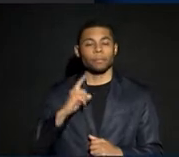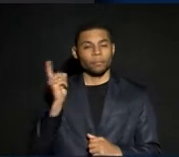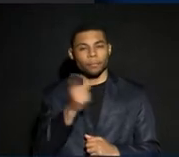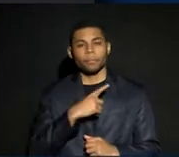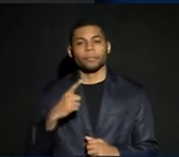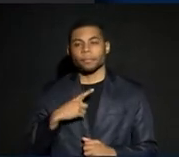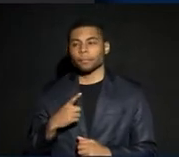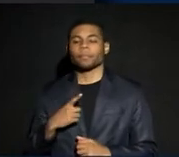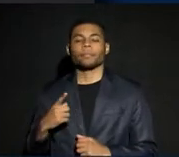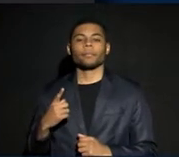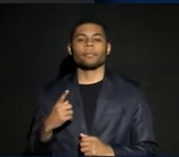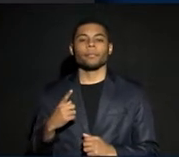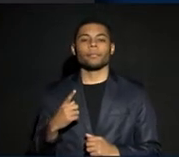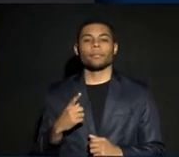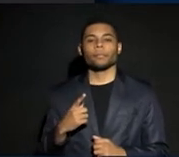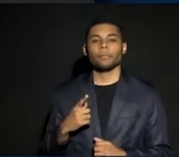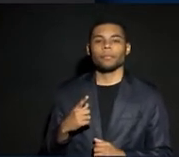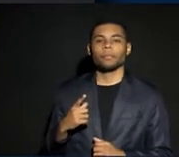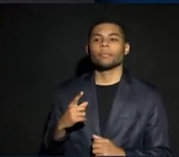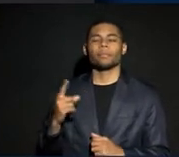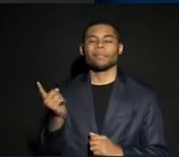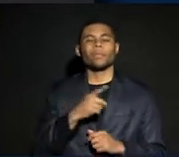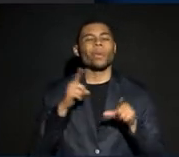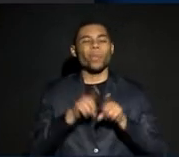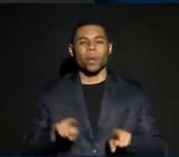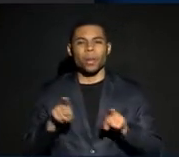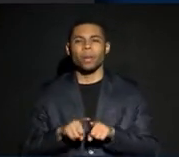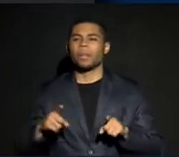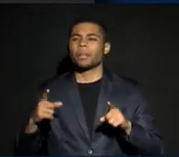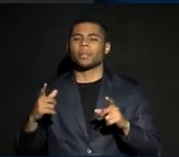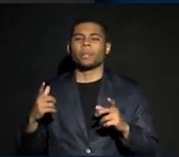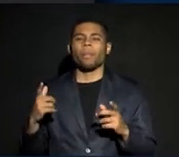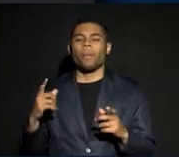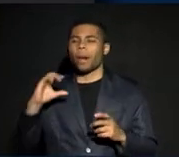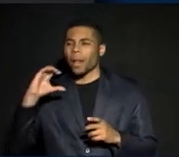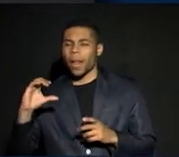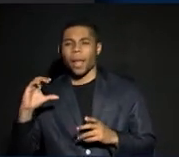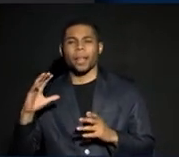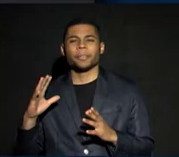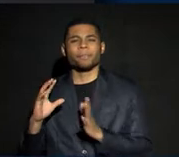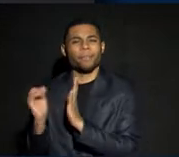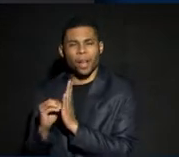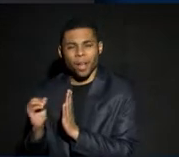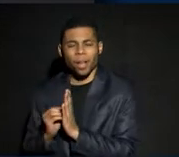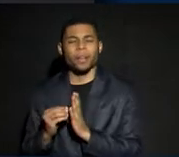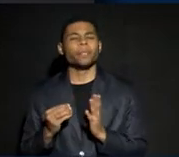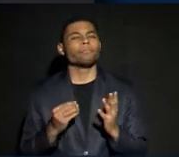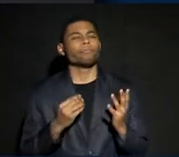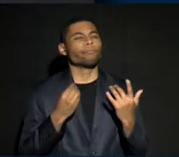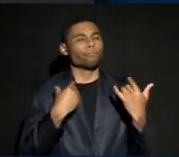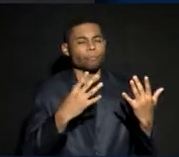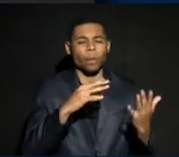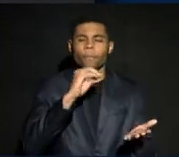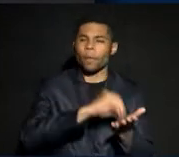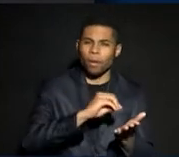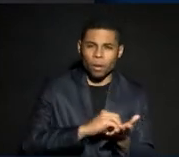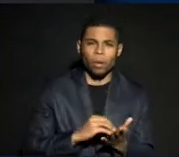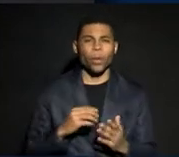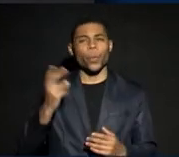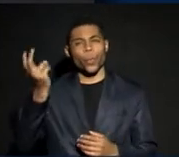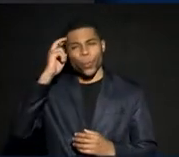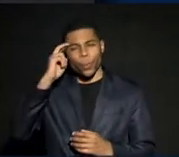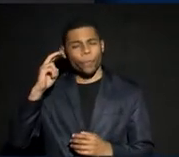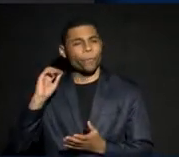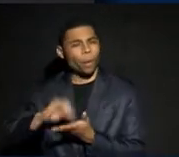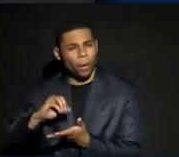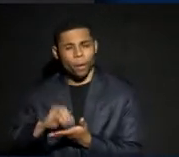defasados em trilhos, defasados em fibra, defasados em crédito, defasados em cultura, defasados em ciência e